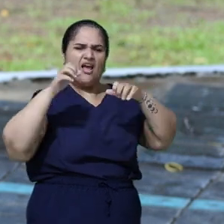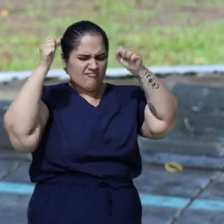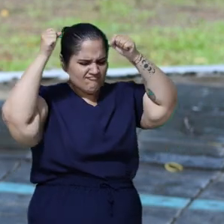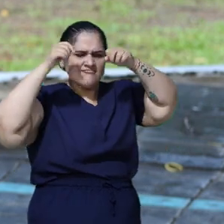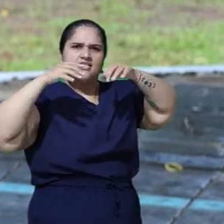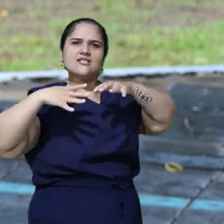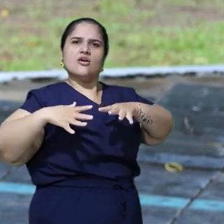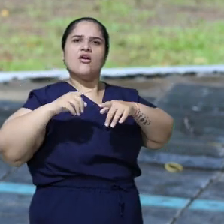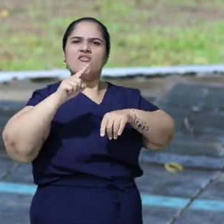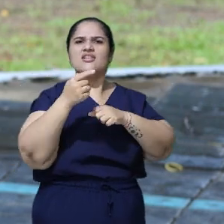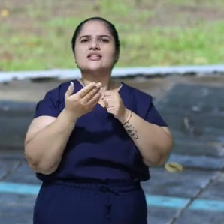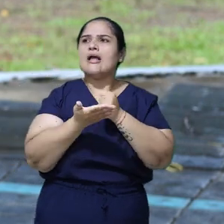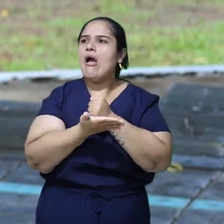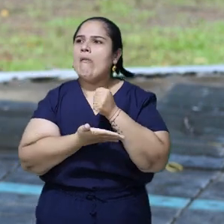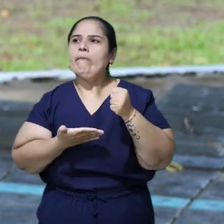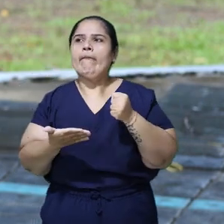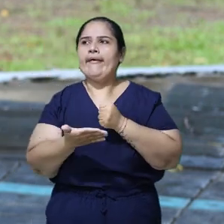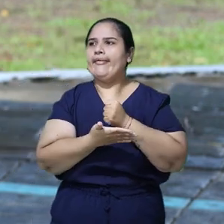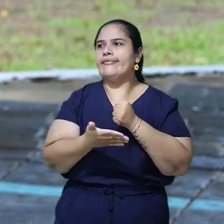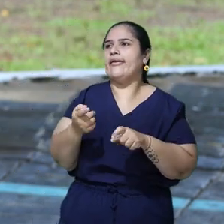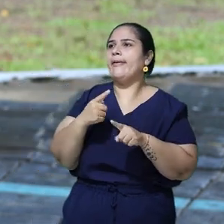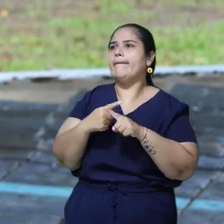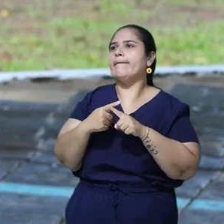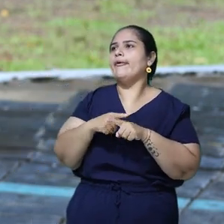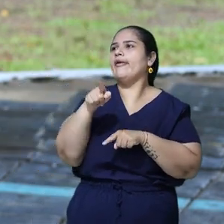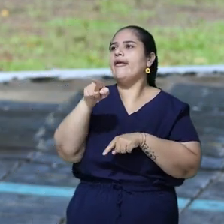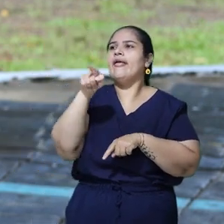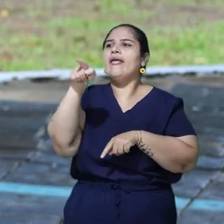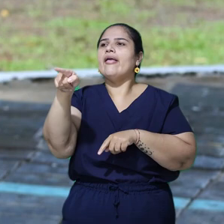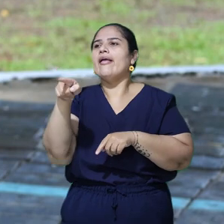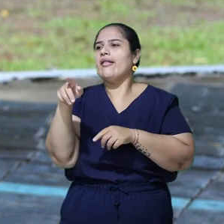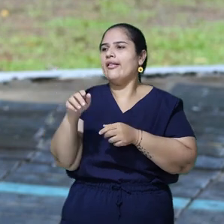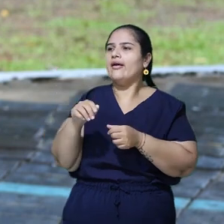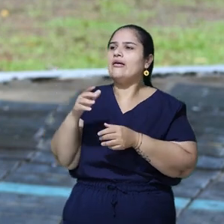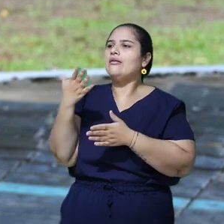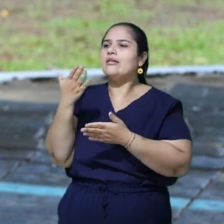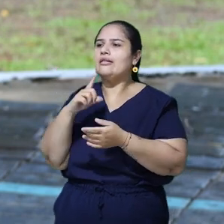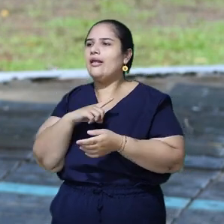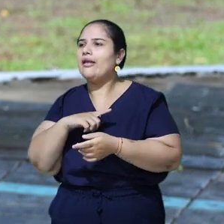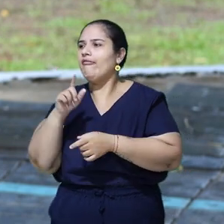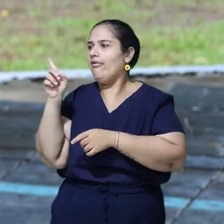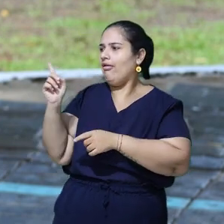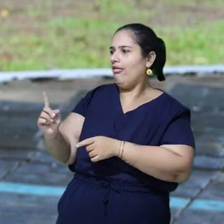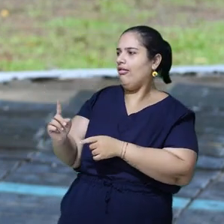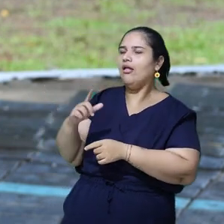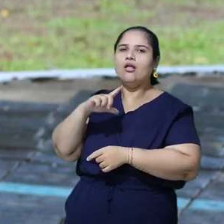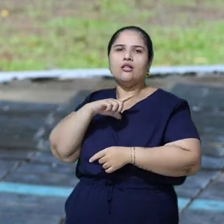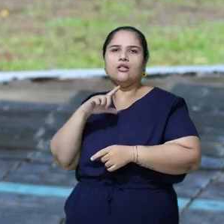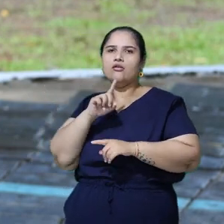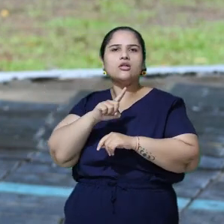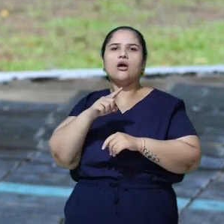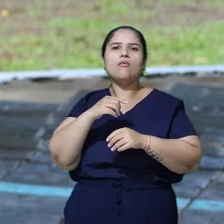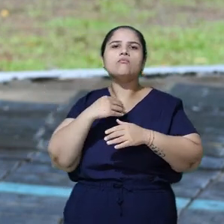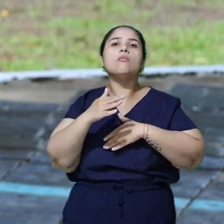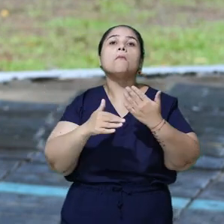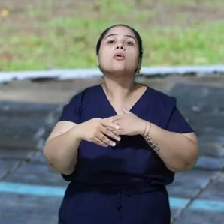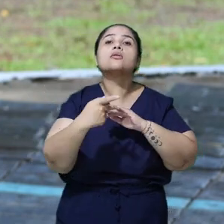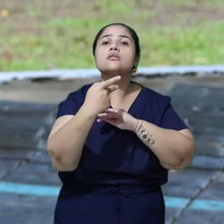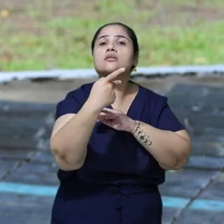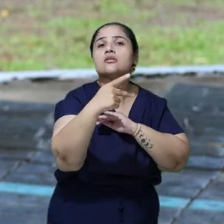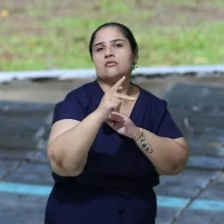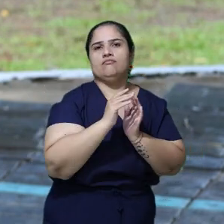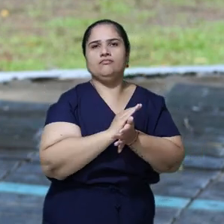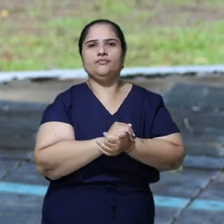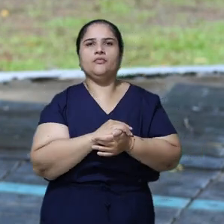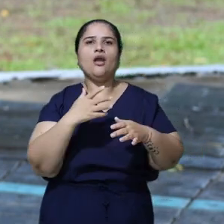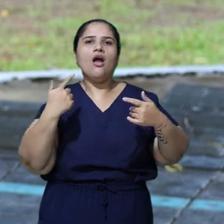basear pelo que a colega A ou a colega B passou. Viva o seu processo, o processo é só seu. As dores,